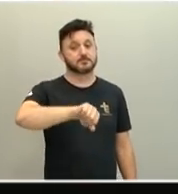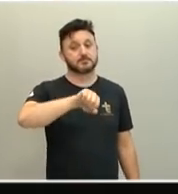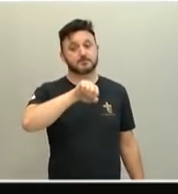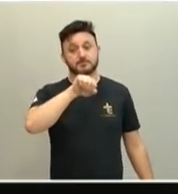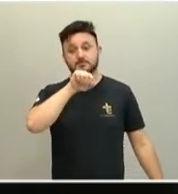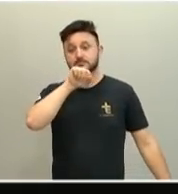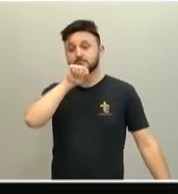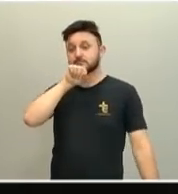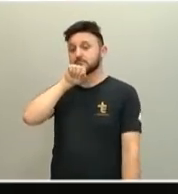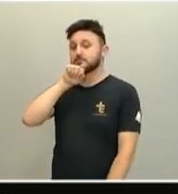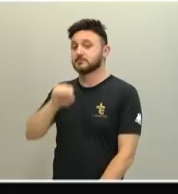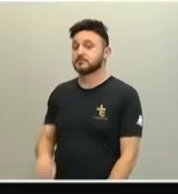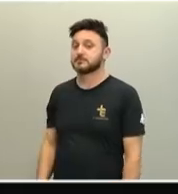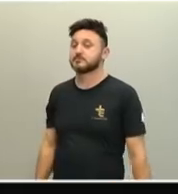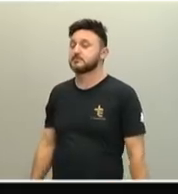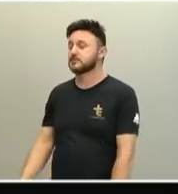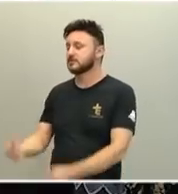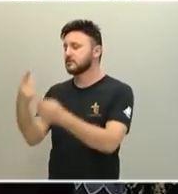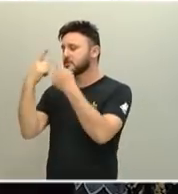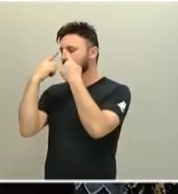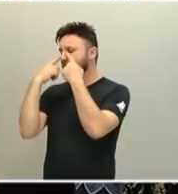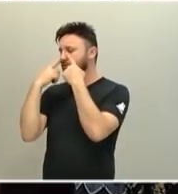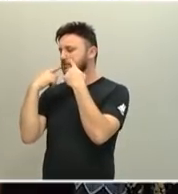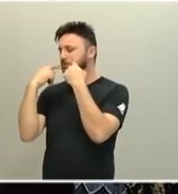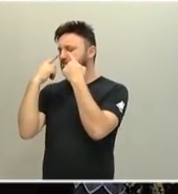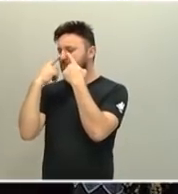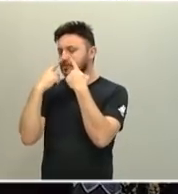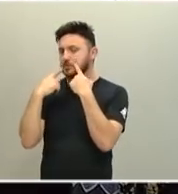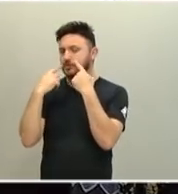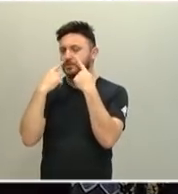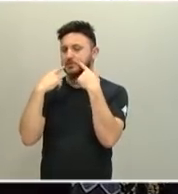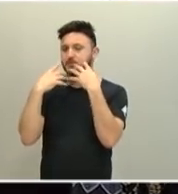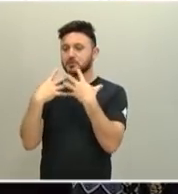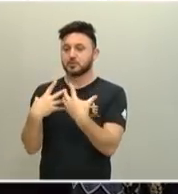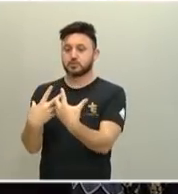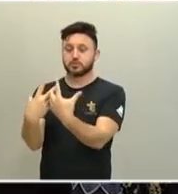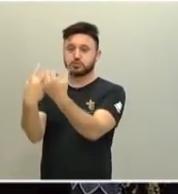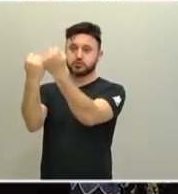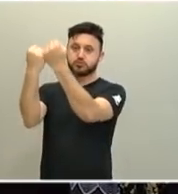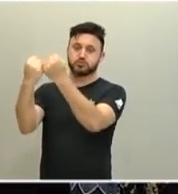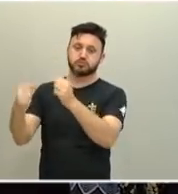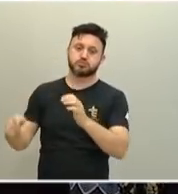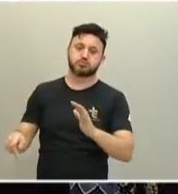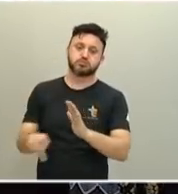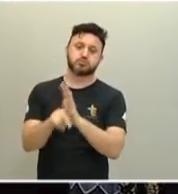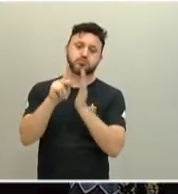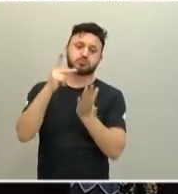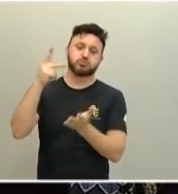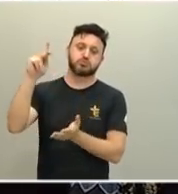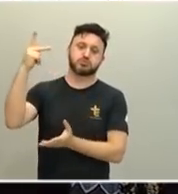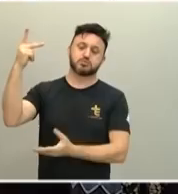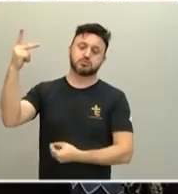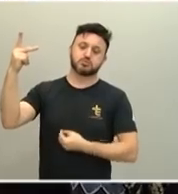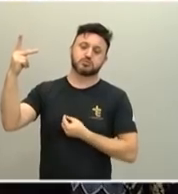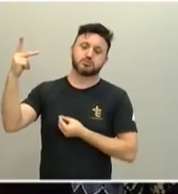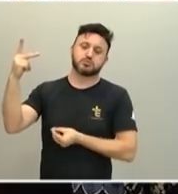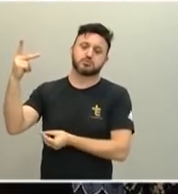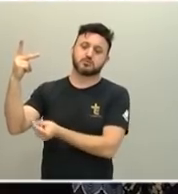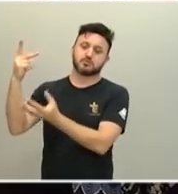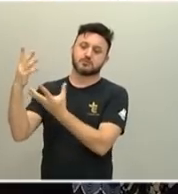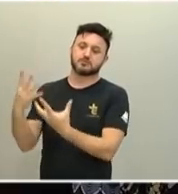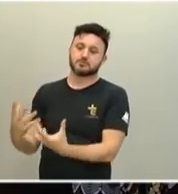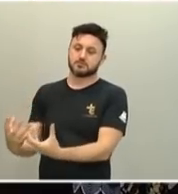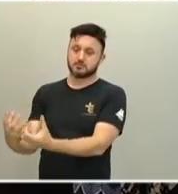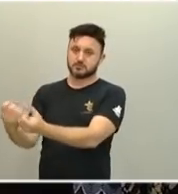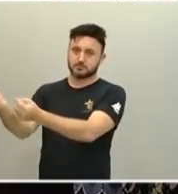Mãe, colhe as minhas lágrimas e entregue ao Senhor. E minha bênção chegará.